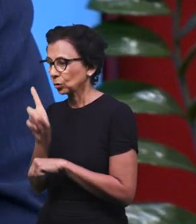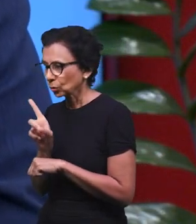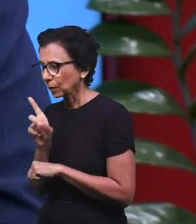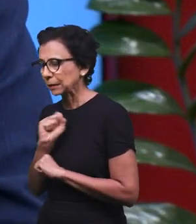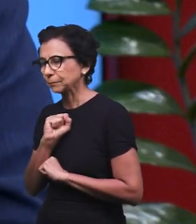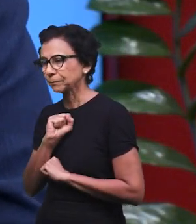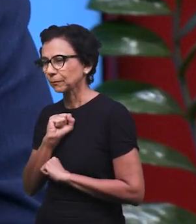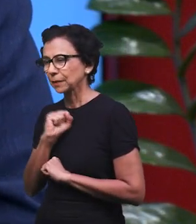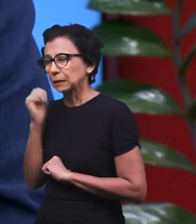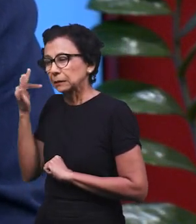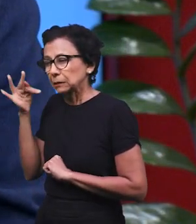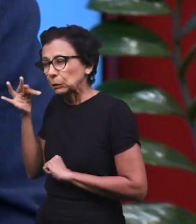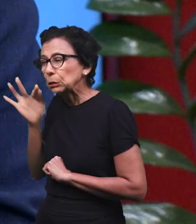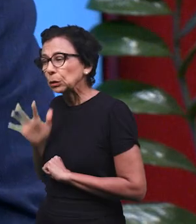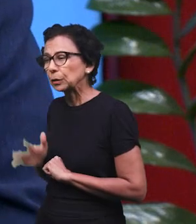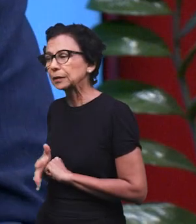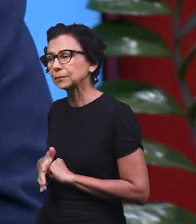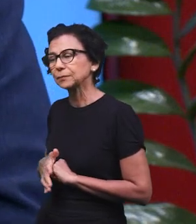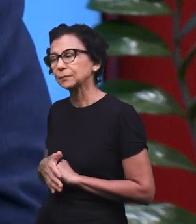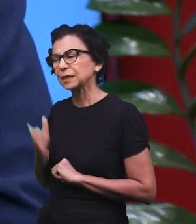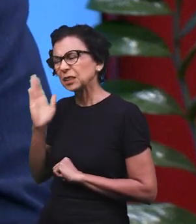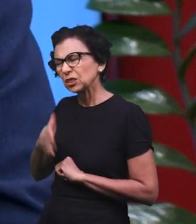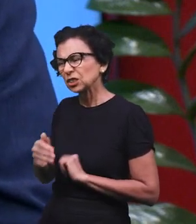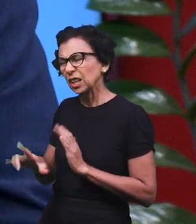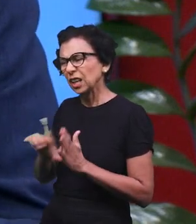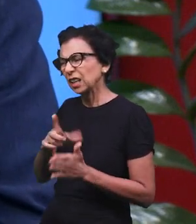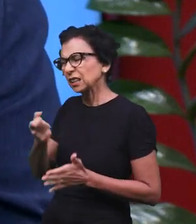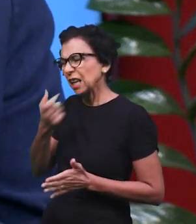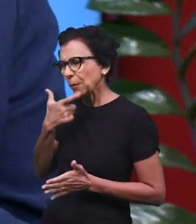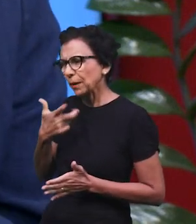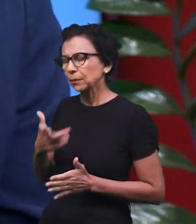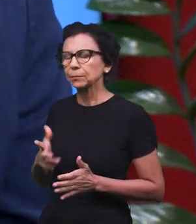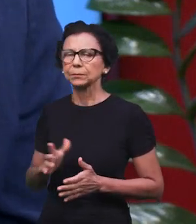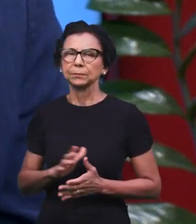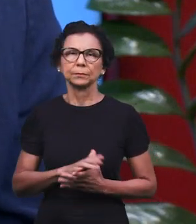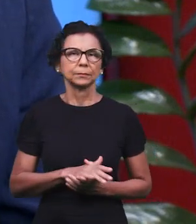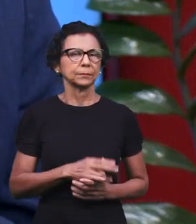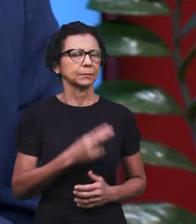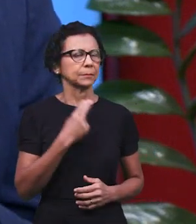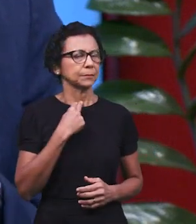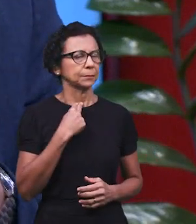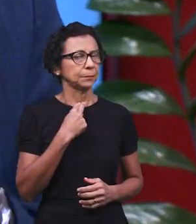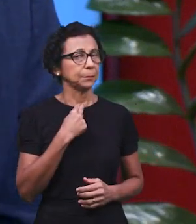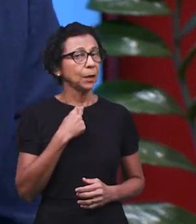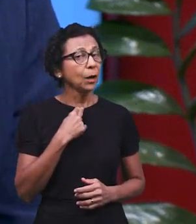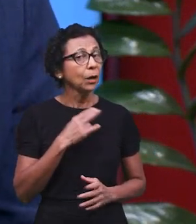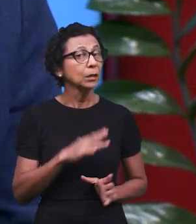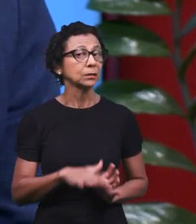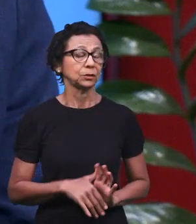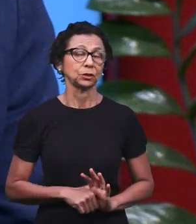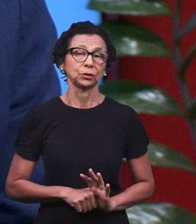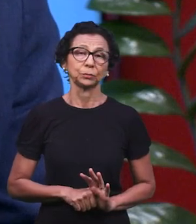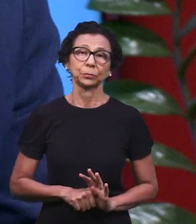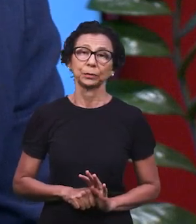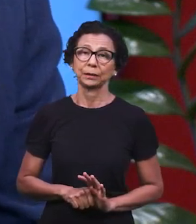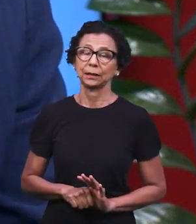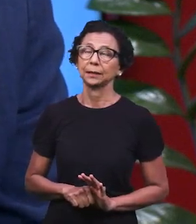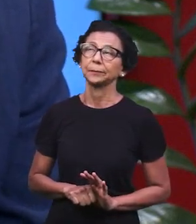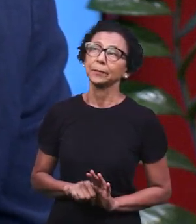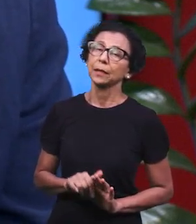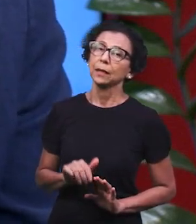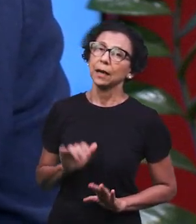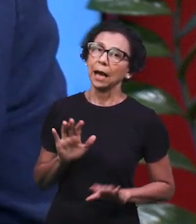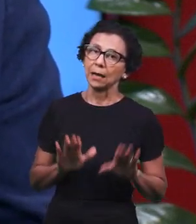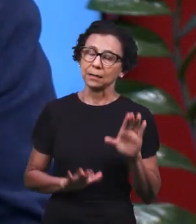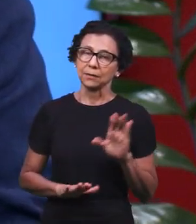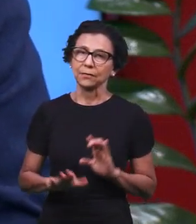esta medicação não atinja o efeito correto, porque muitas vezes esse remédio, vamos dizer assim, ele tem